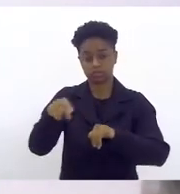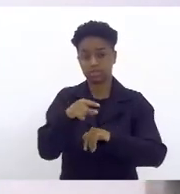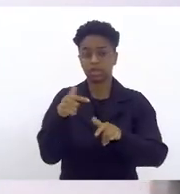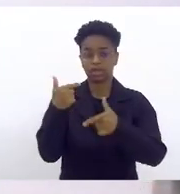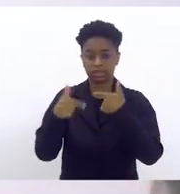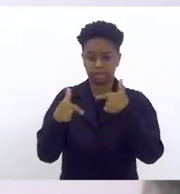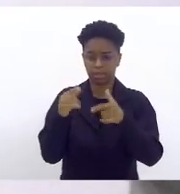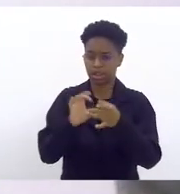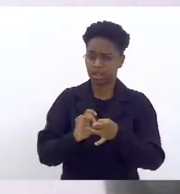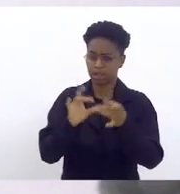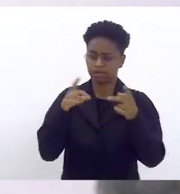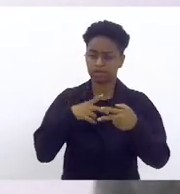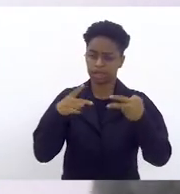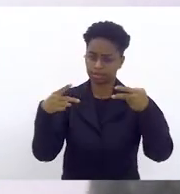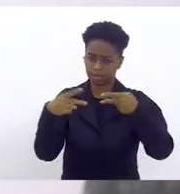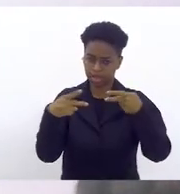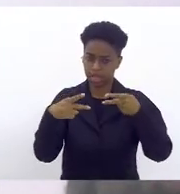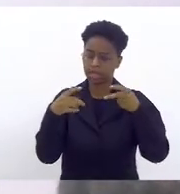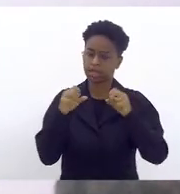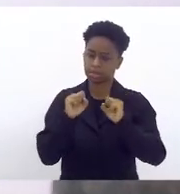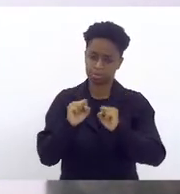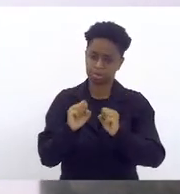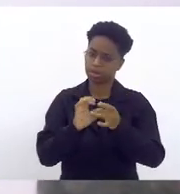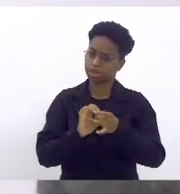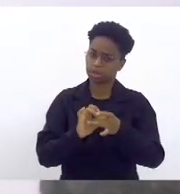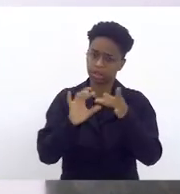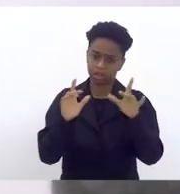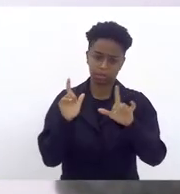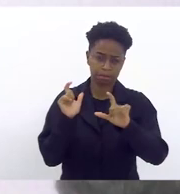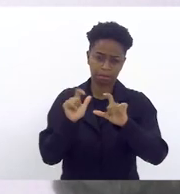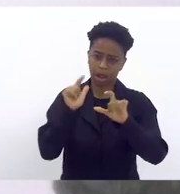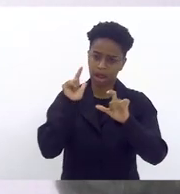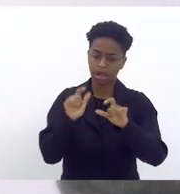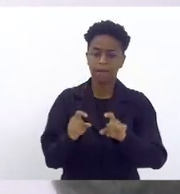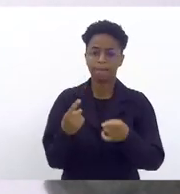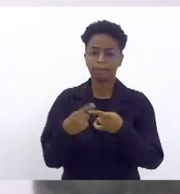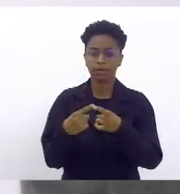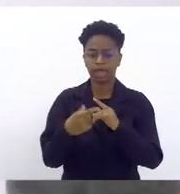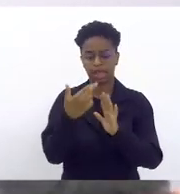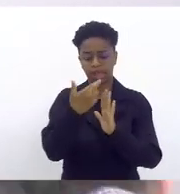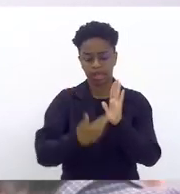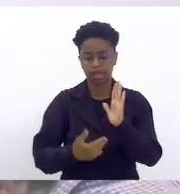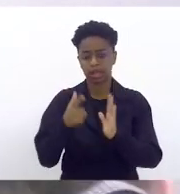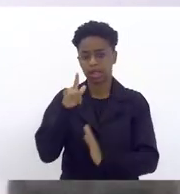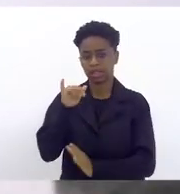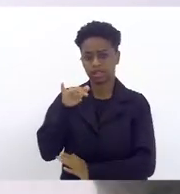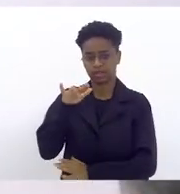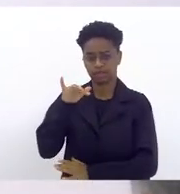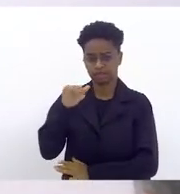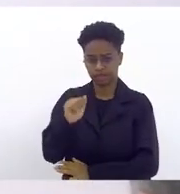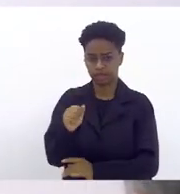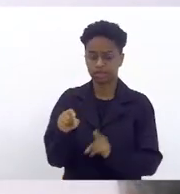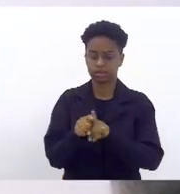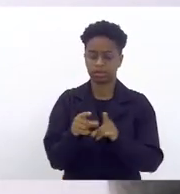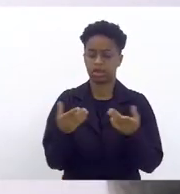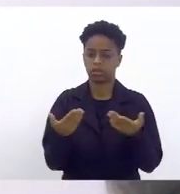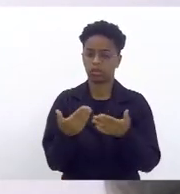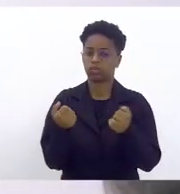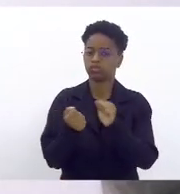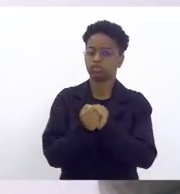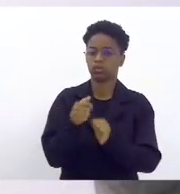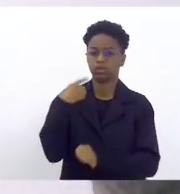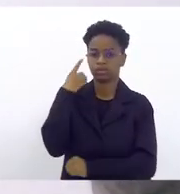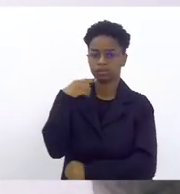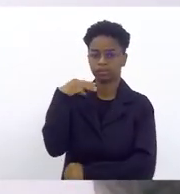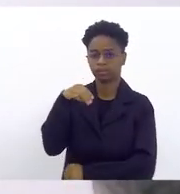no link tá aqui da enfim a equipe aqui o Henrique ali que foi a nossa redatora principal tá agora com a deputada Marta né